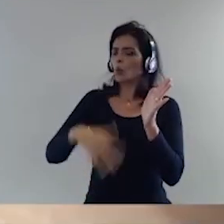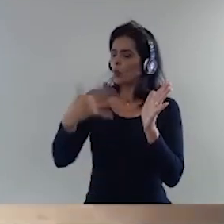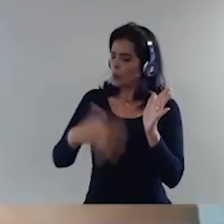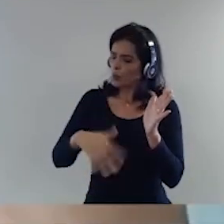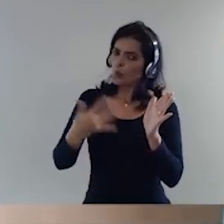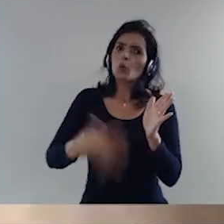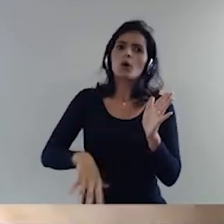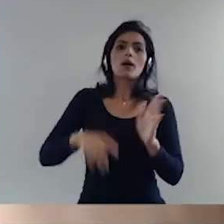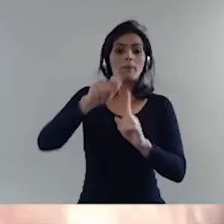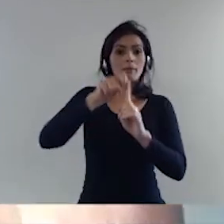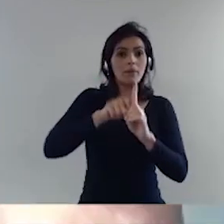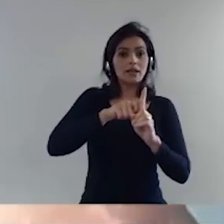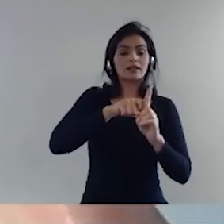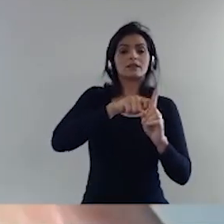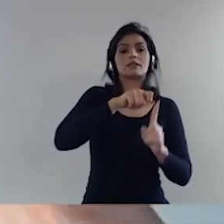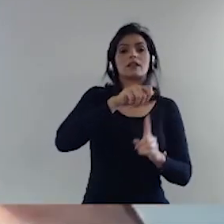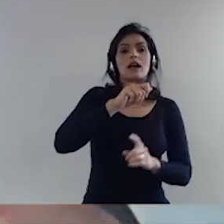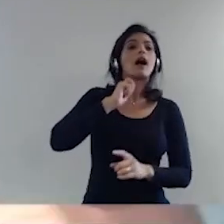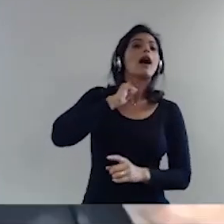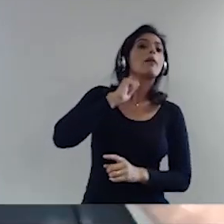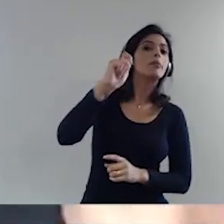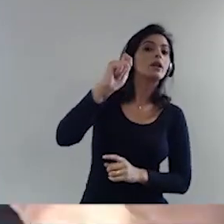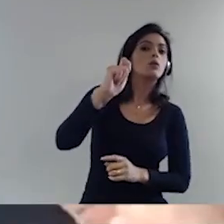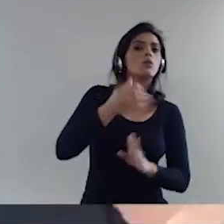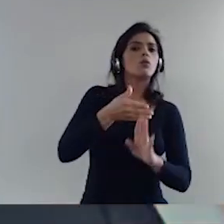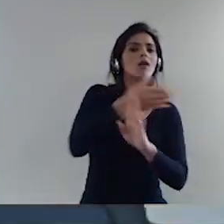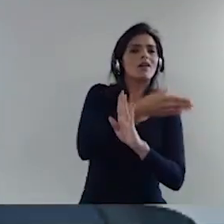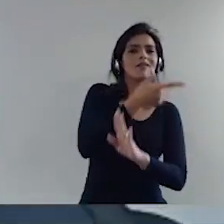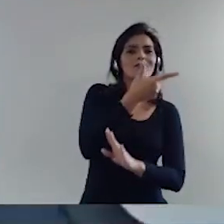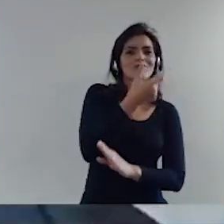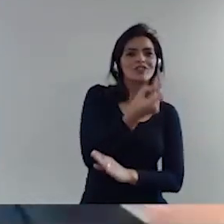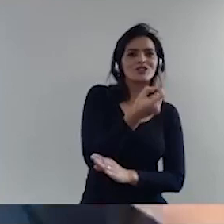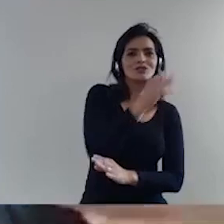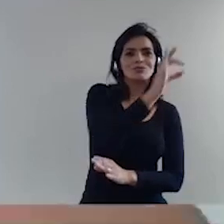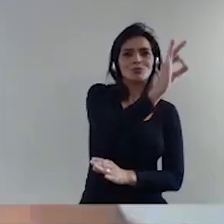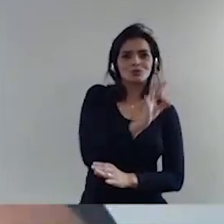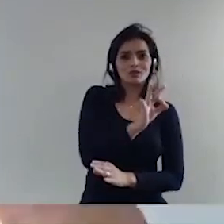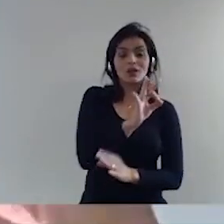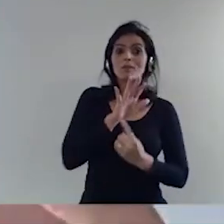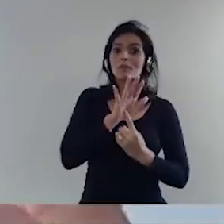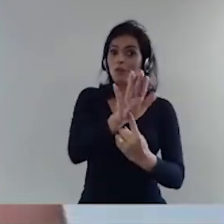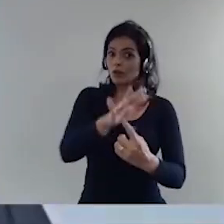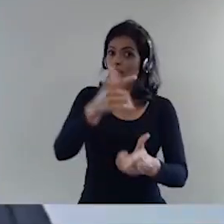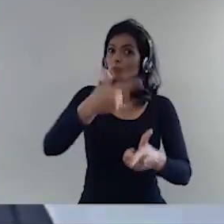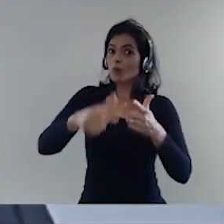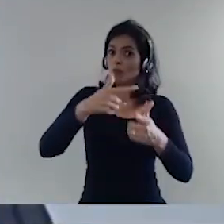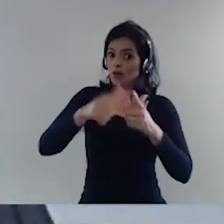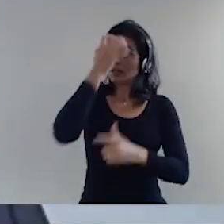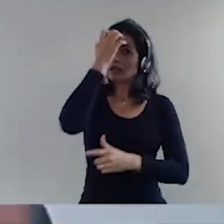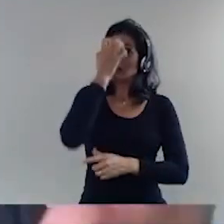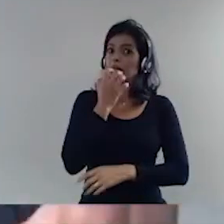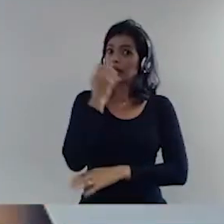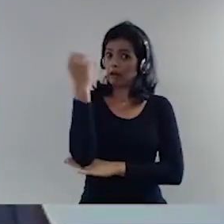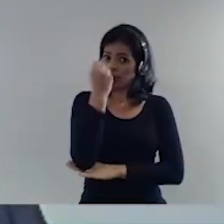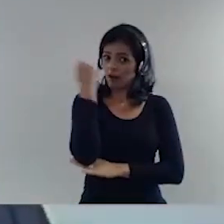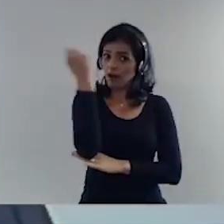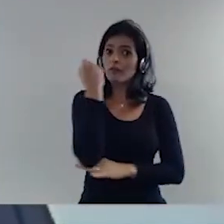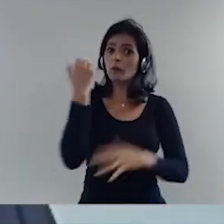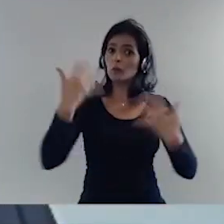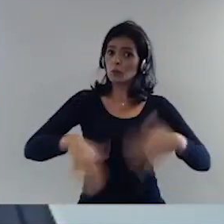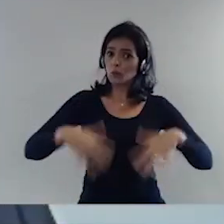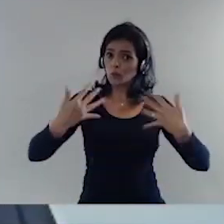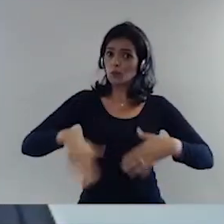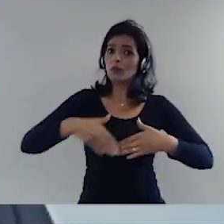No mês anterior foi 20 e tantos %, o que demonstra o problema que nós estamos vivendo, que vai